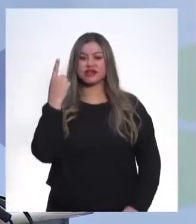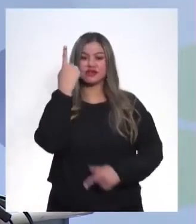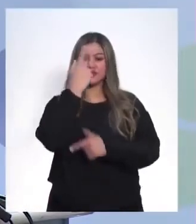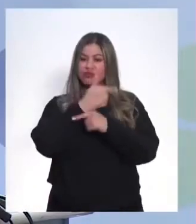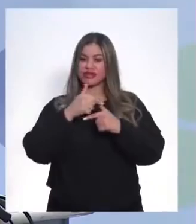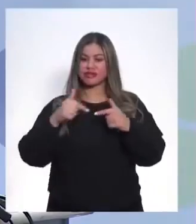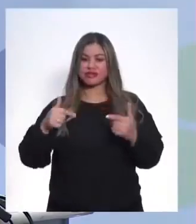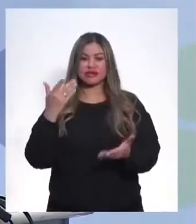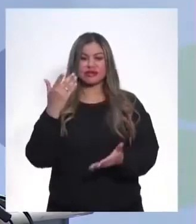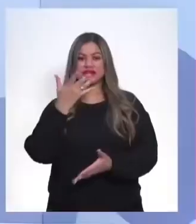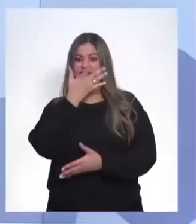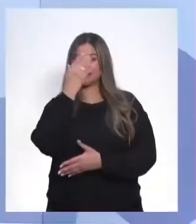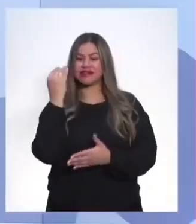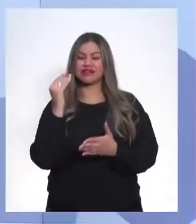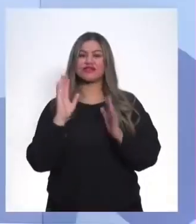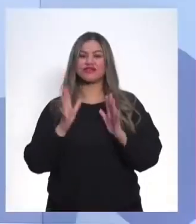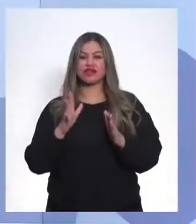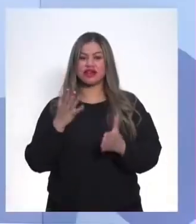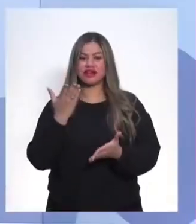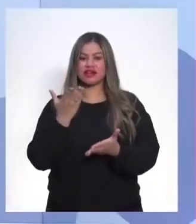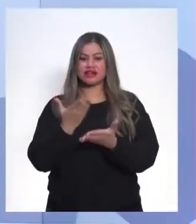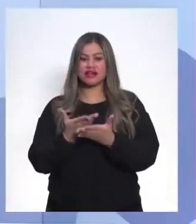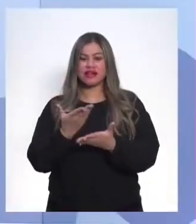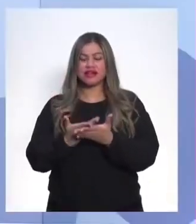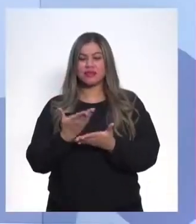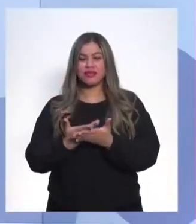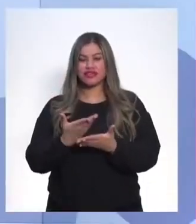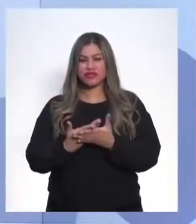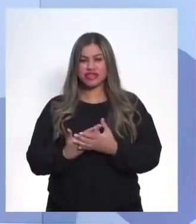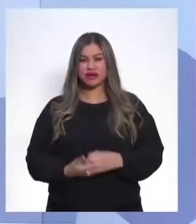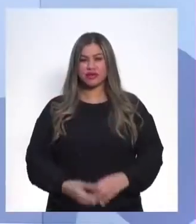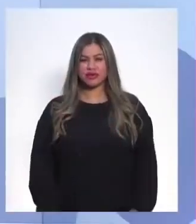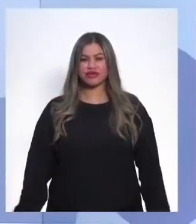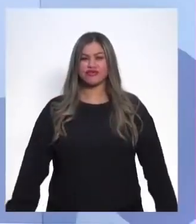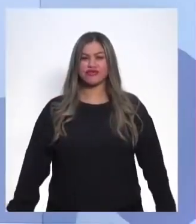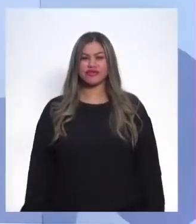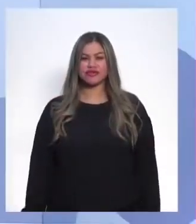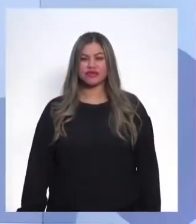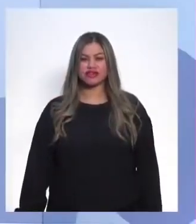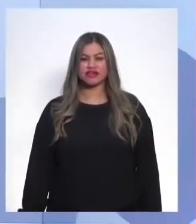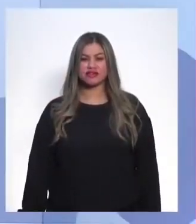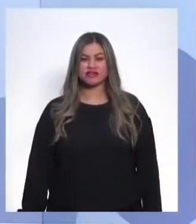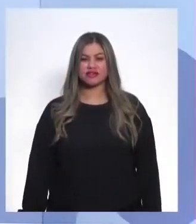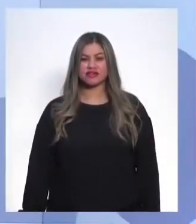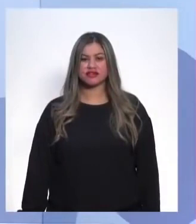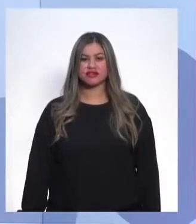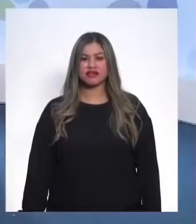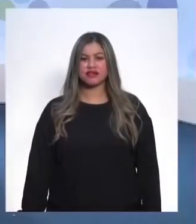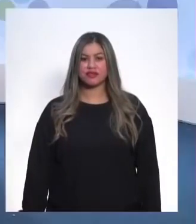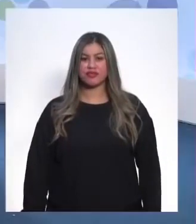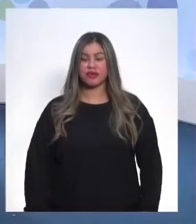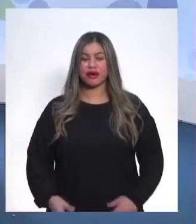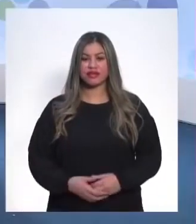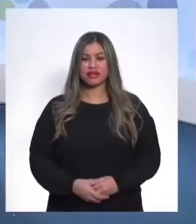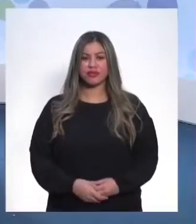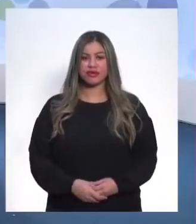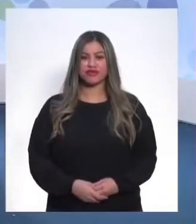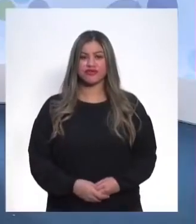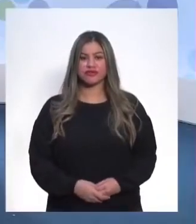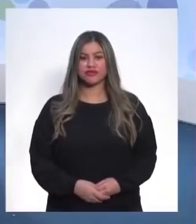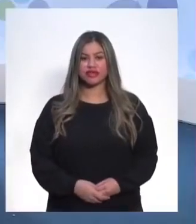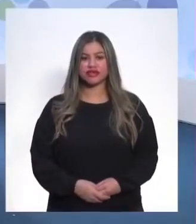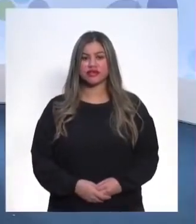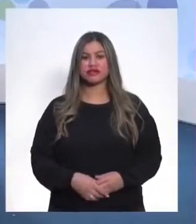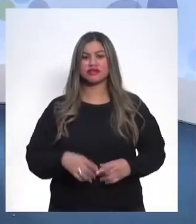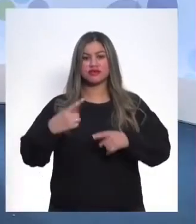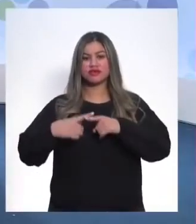estudar. Tem a Pro, que ela citou aqui o sotaque, né? Acho que o sotaque é legal, porque